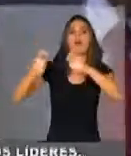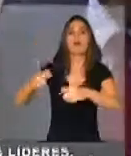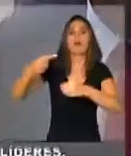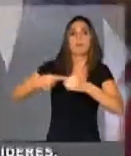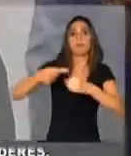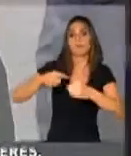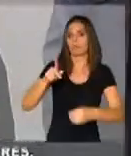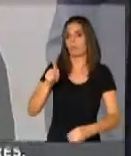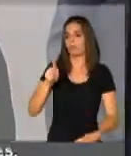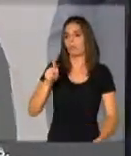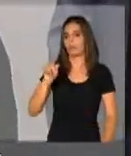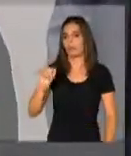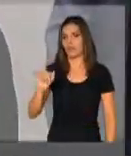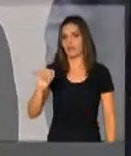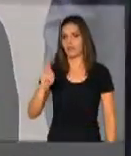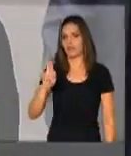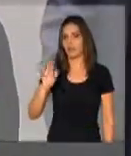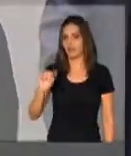de Piripiri.